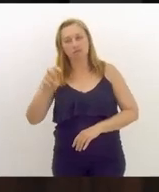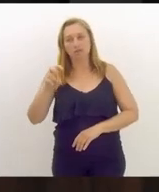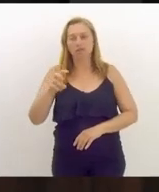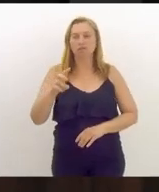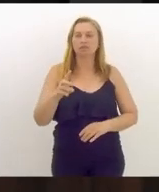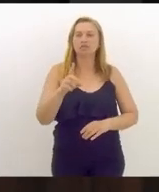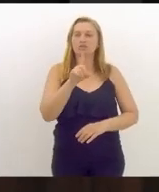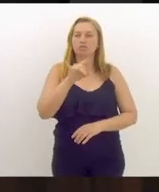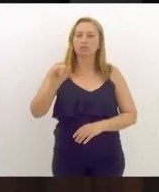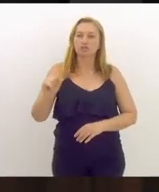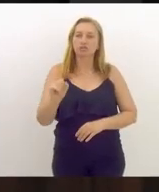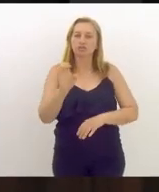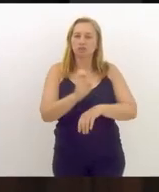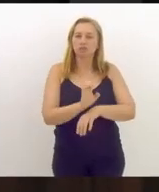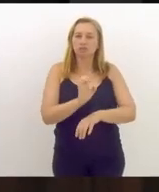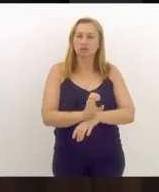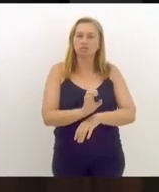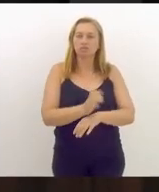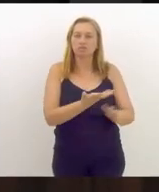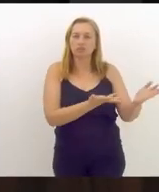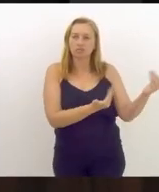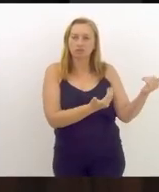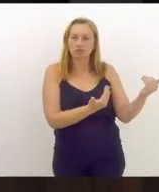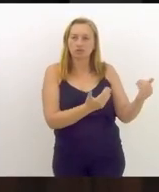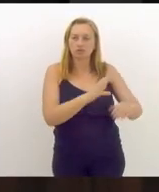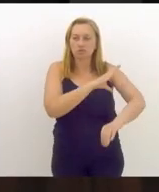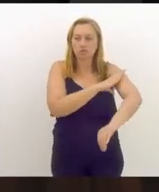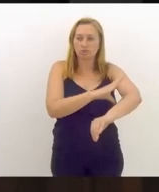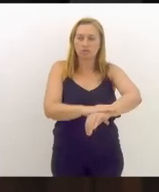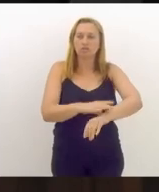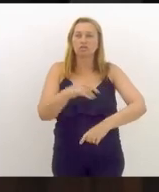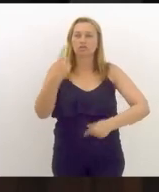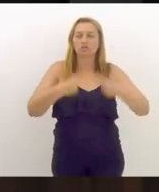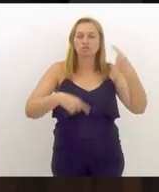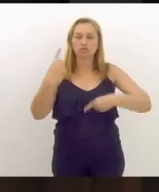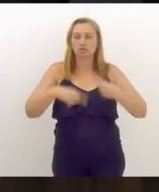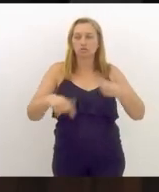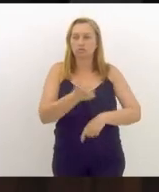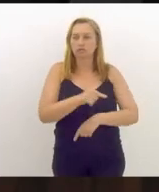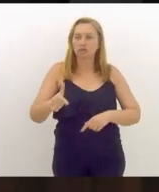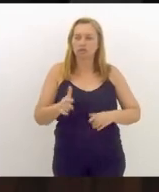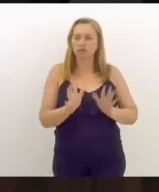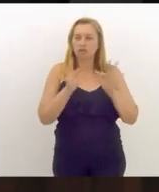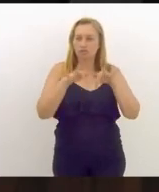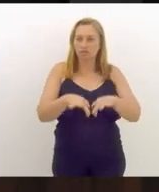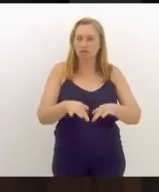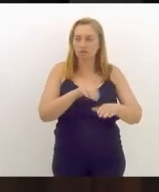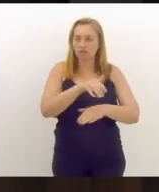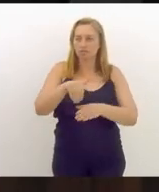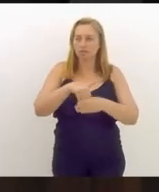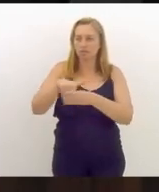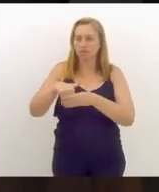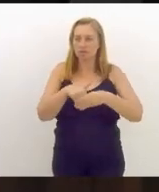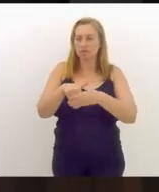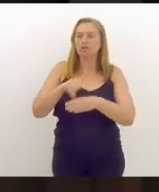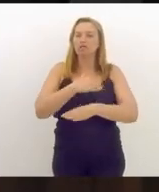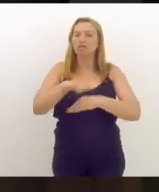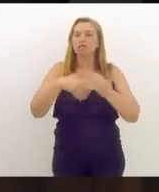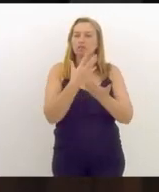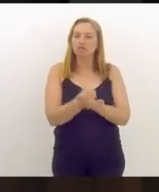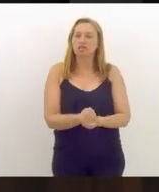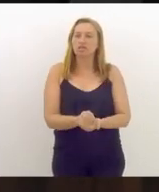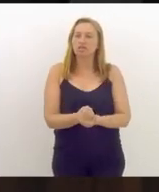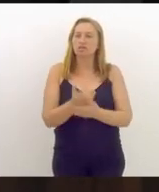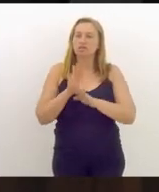do Rio de Janeiro de estadual da juventude da Assembleia de Deus em discussão em votação seus que